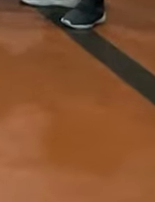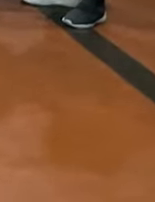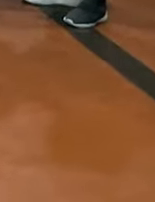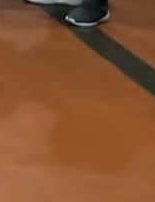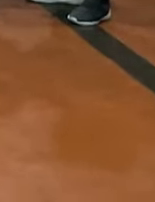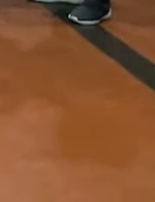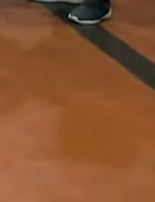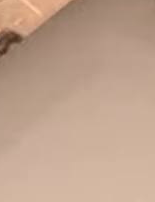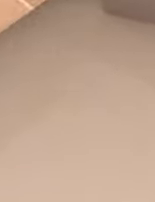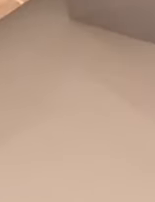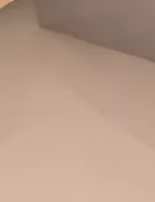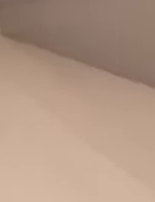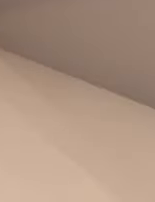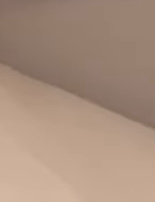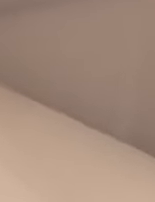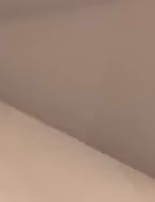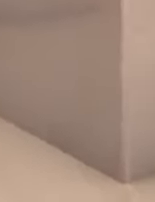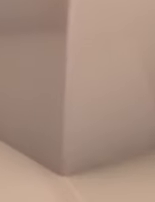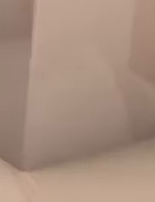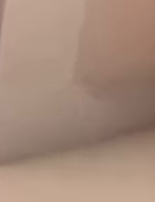está começando agora.